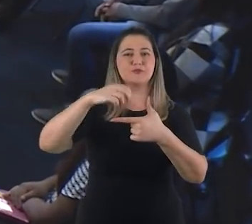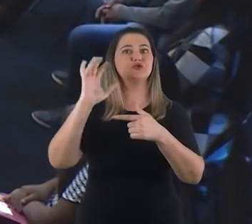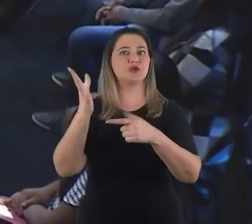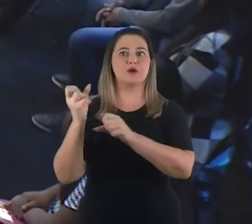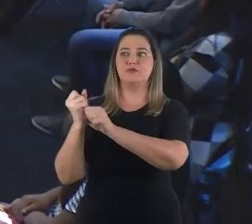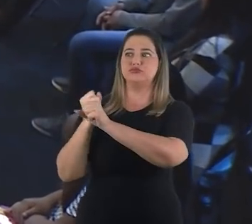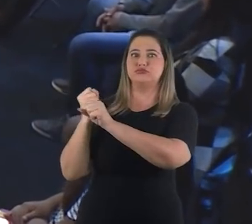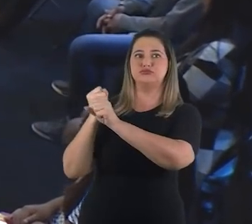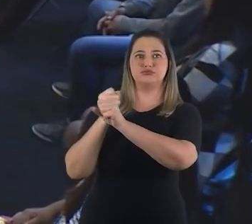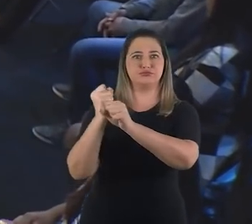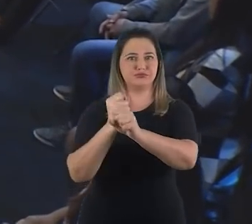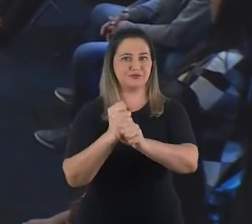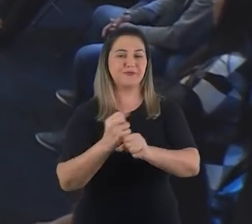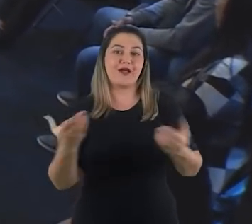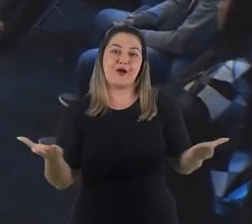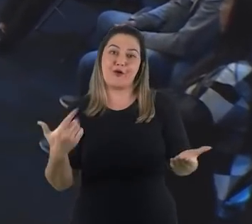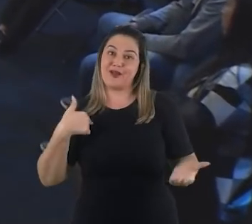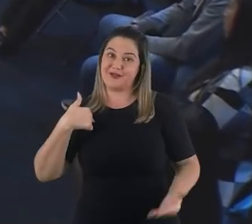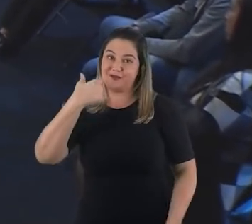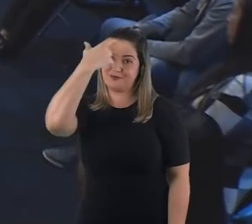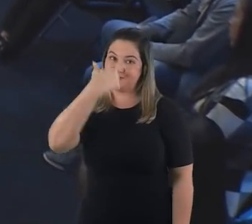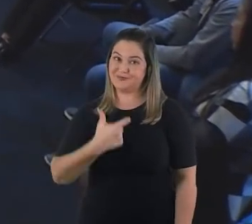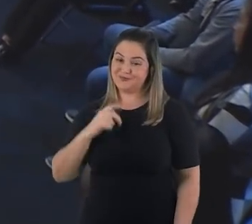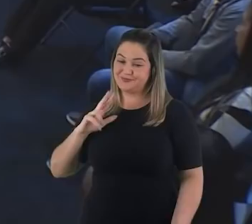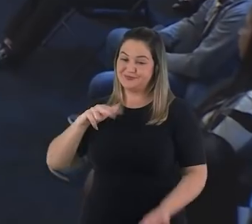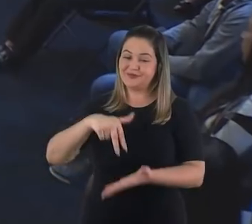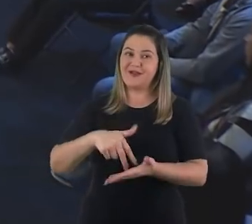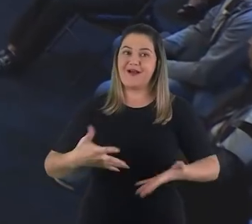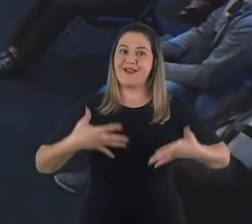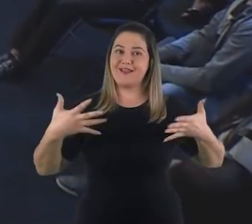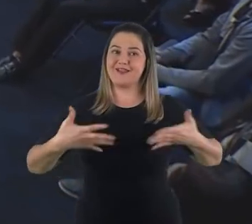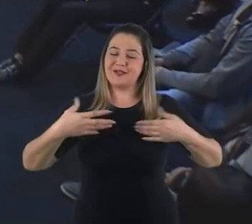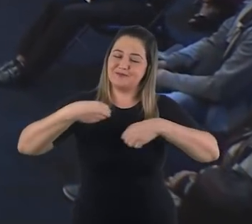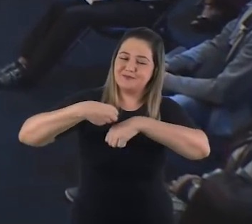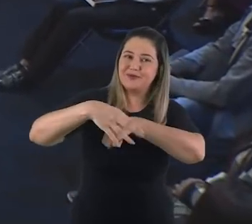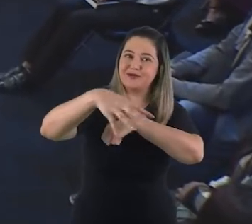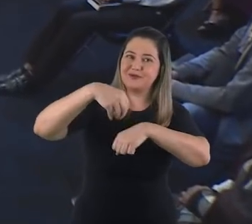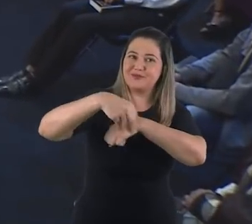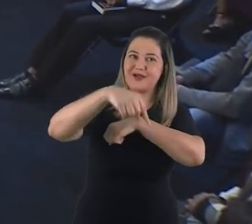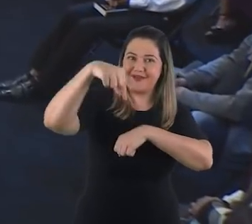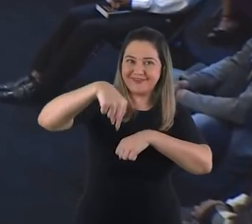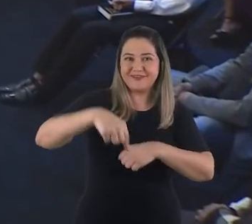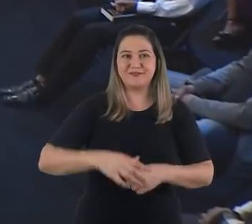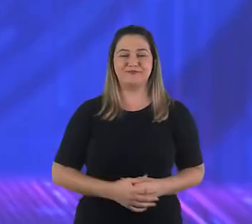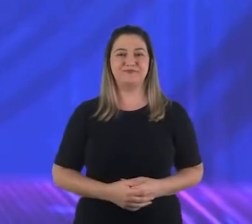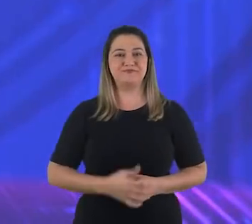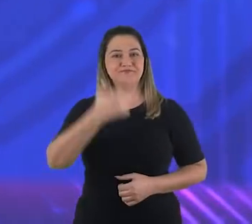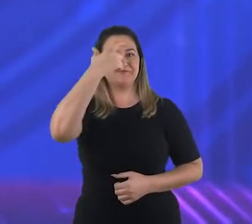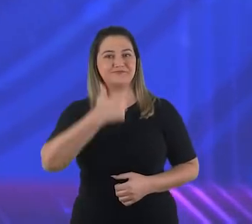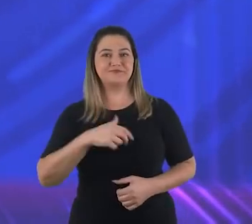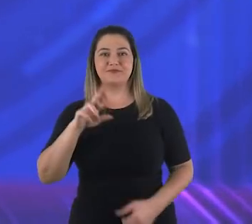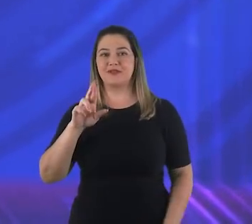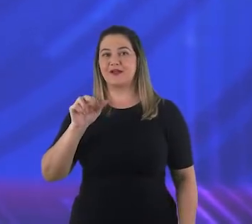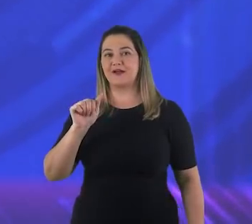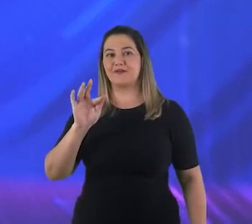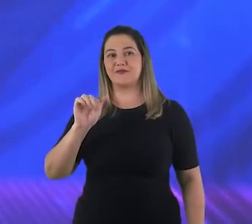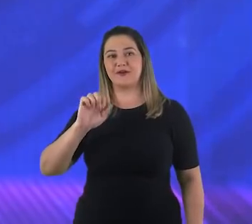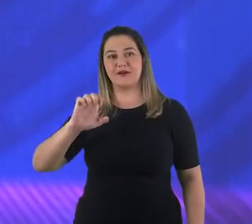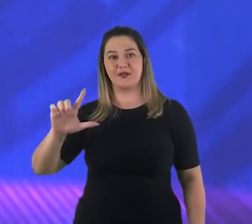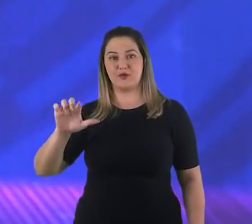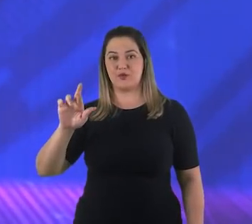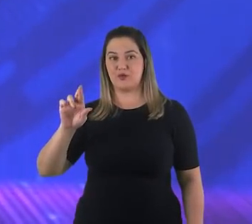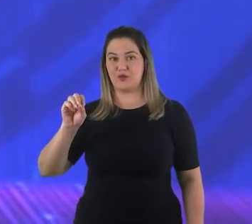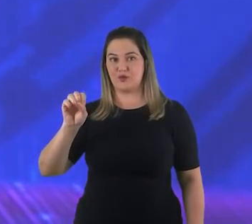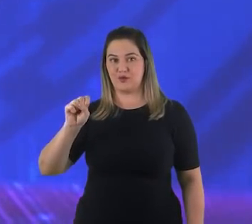há muitos anos. Agora, eu tenho a alegria de continuar dentro dessa arena. Eu sou o pastor Rafael Rossi